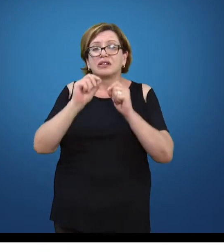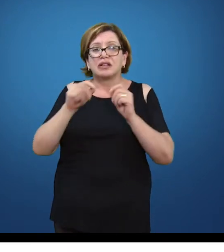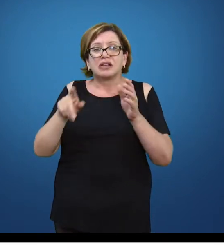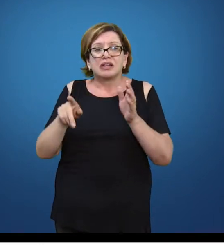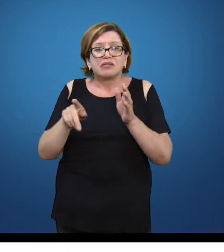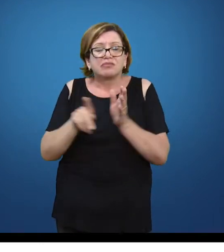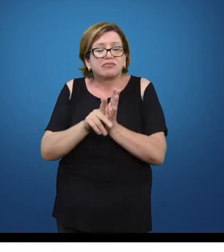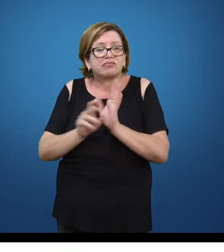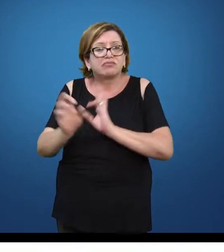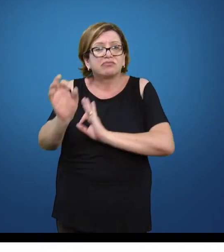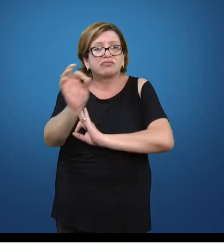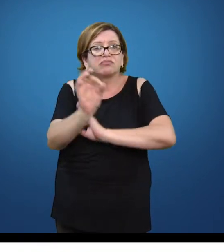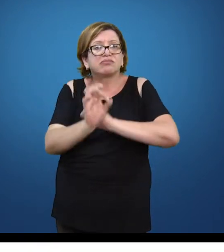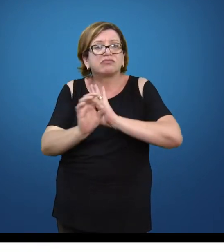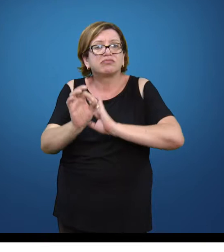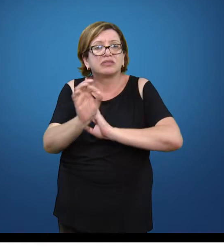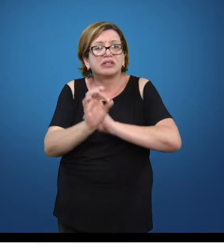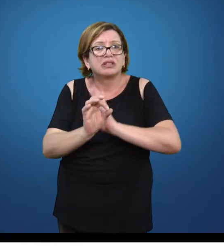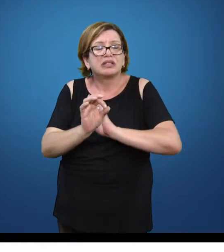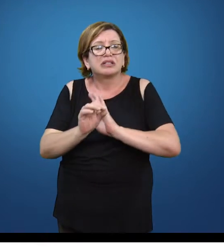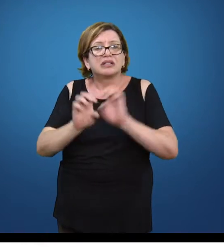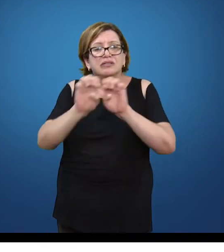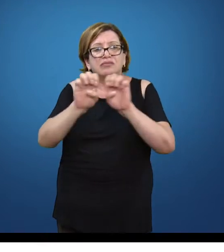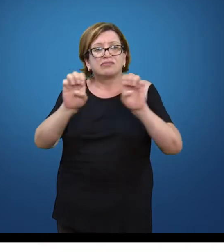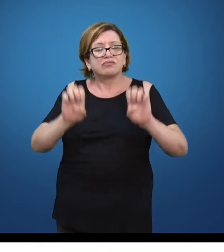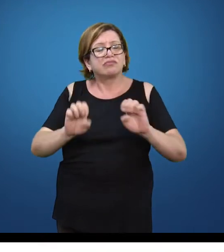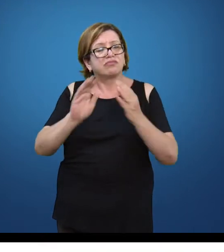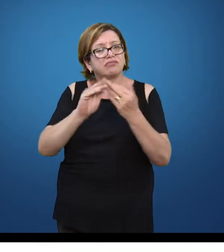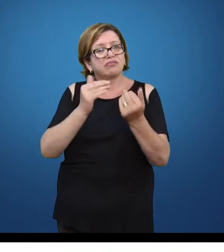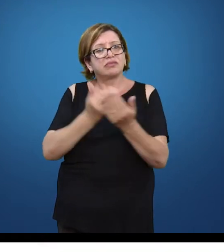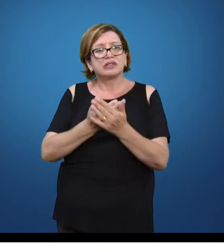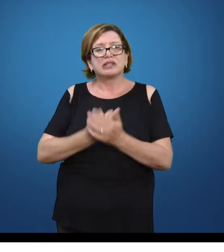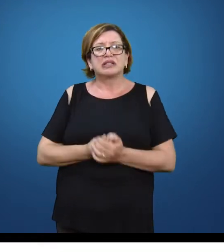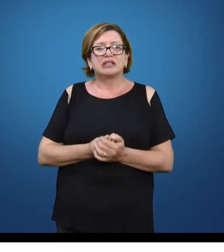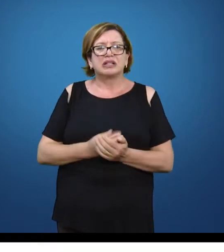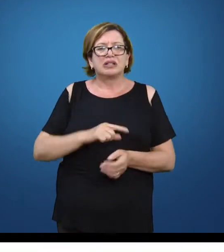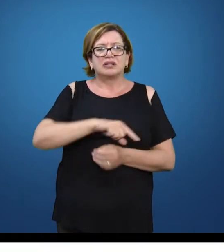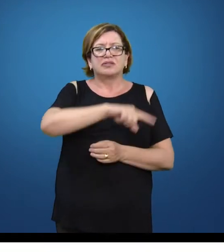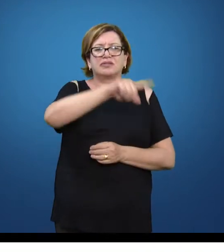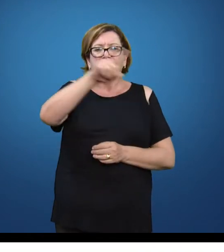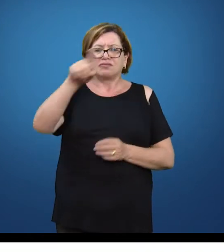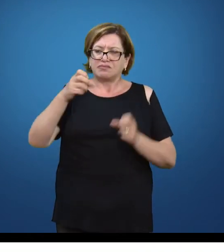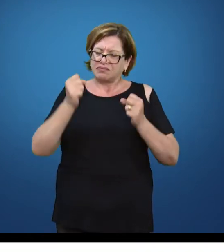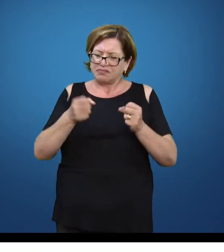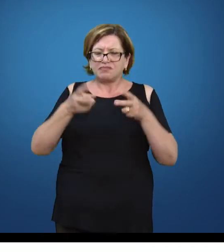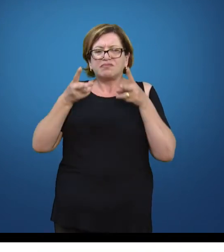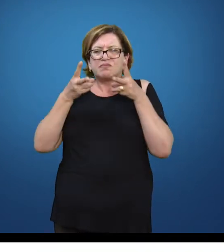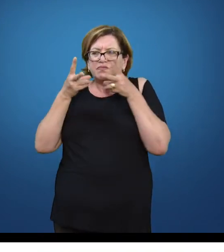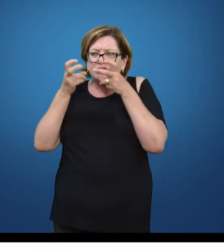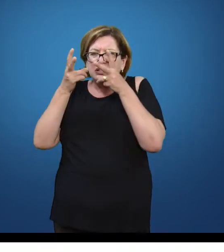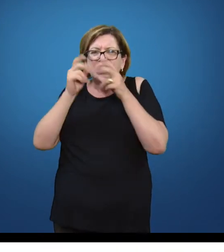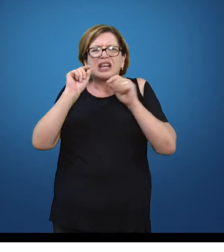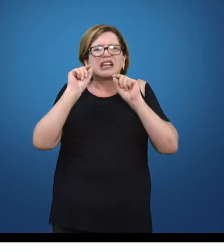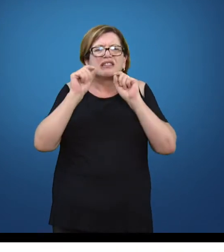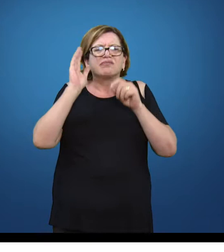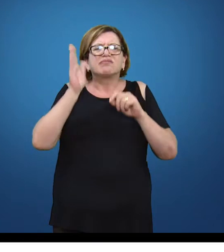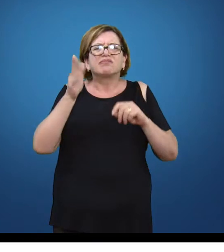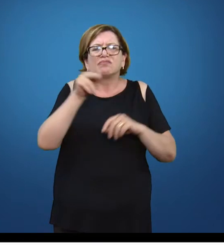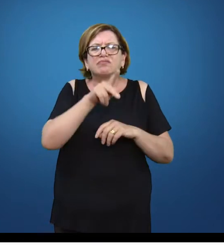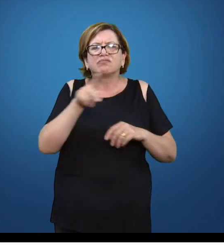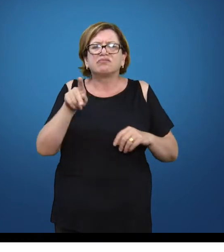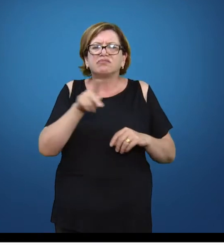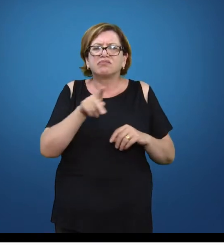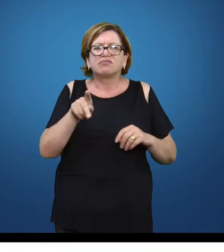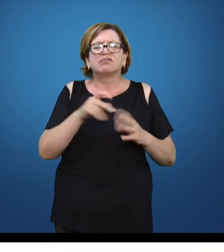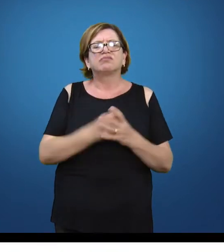própria organização da estrutura escolar. Vocês podem ver, por exemplo, quem já é professor, quem